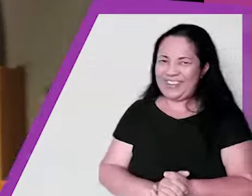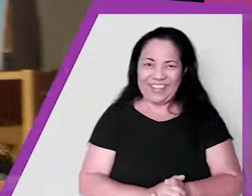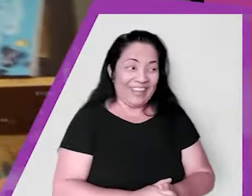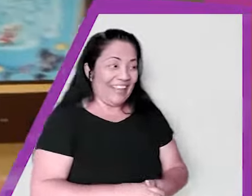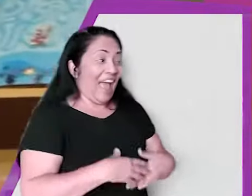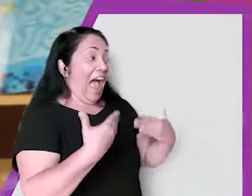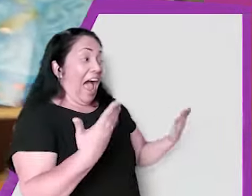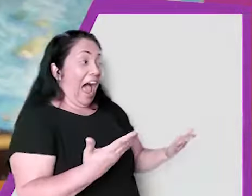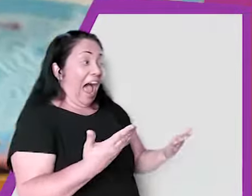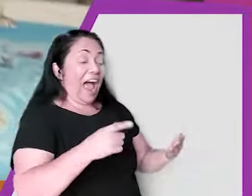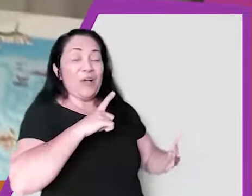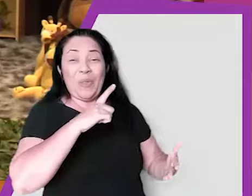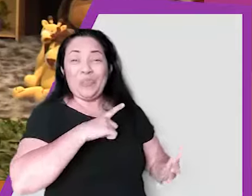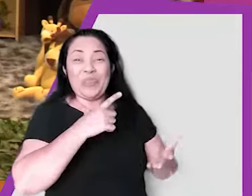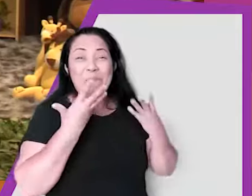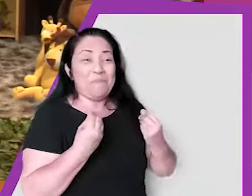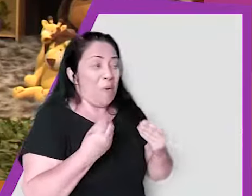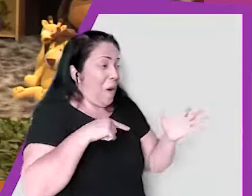Olá!